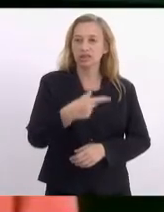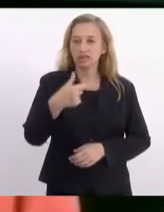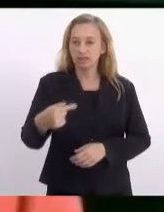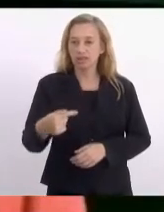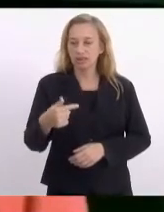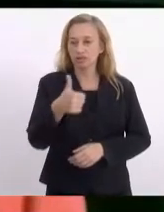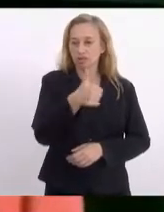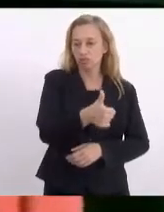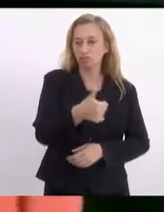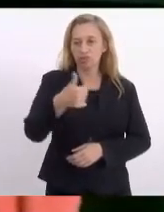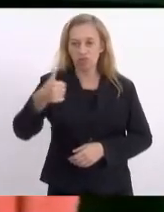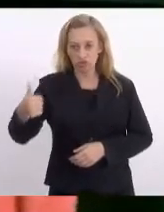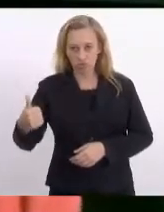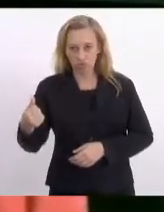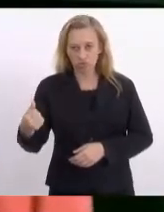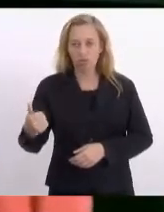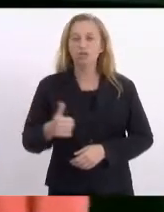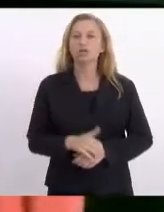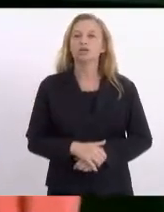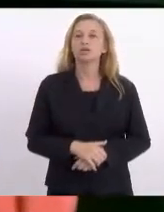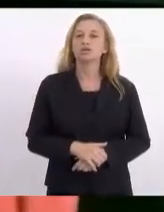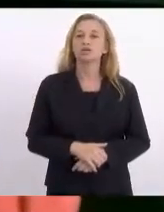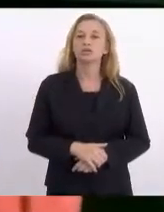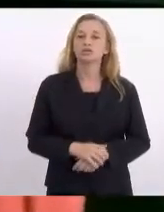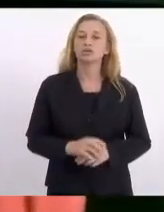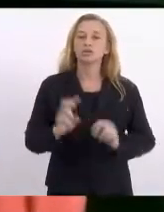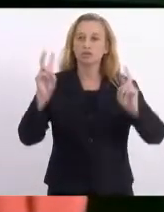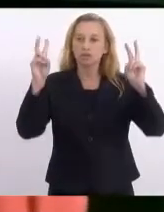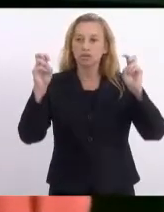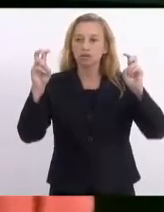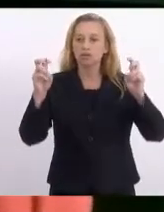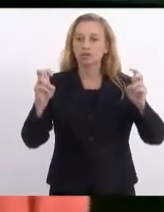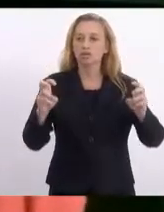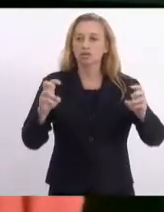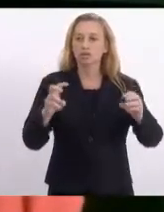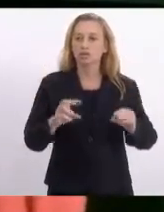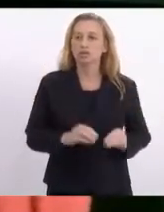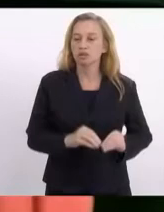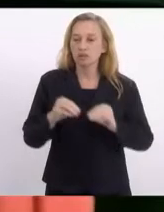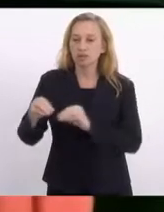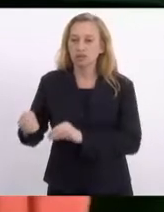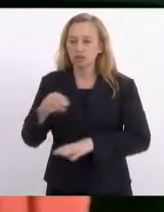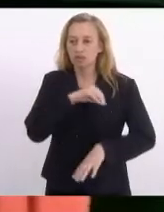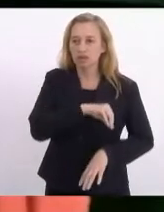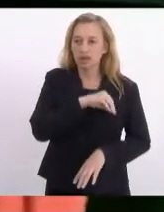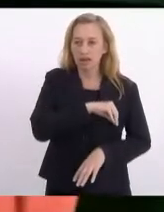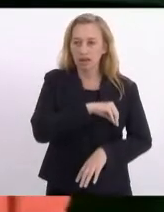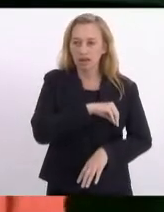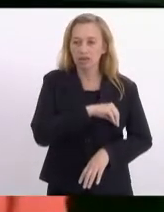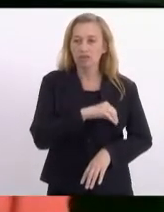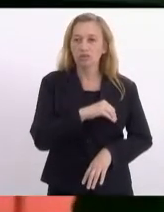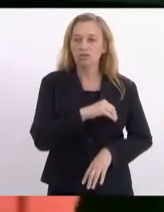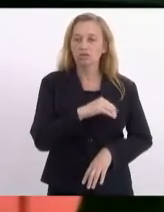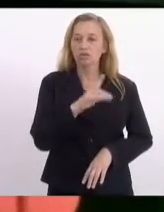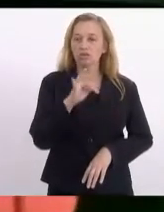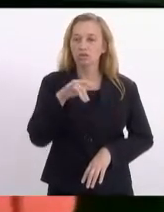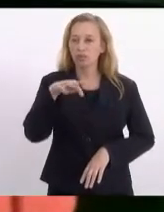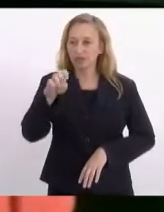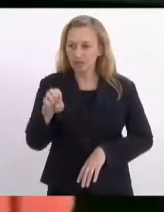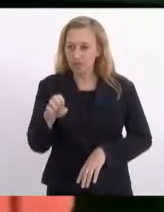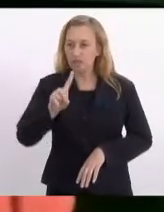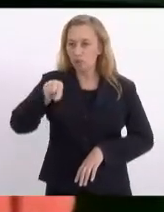3537 de 2021, que fala do programa de transferência de renda e renda básica Fluminense. O